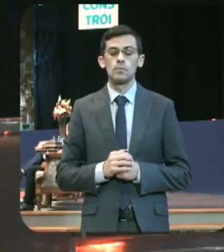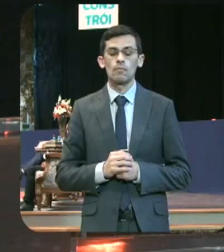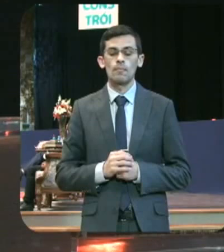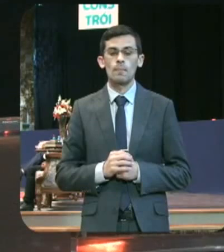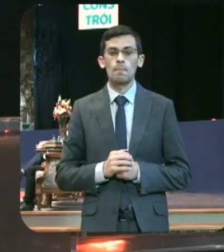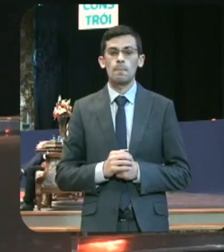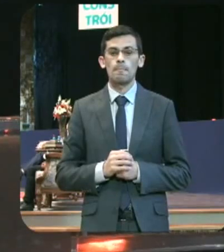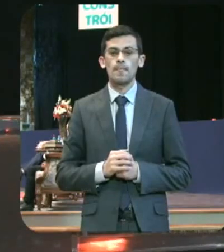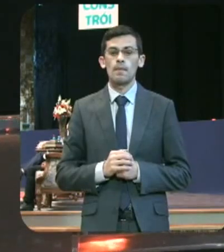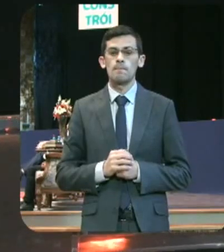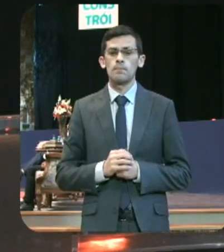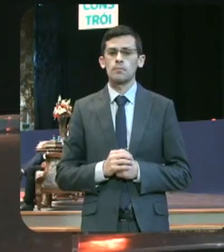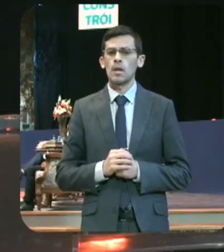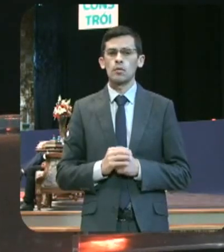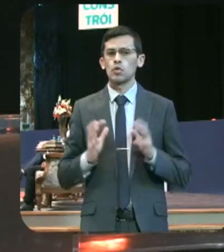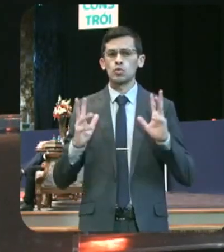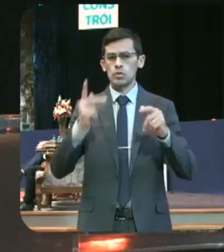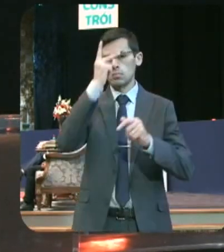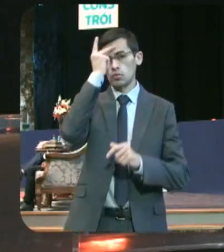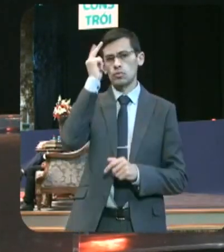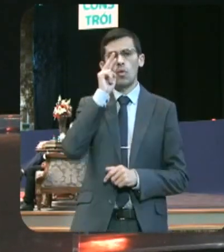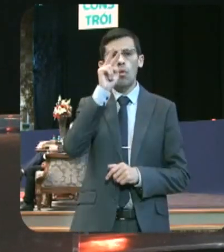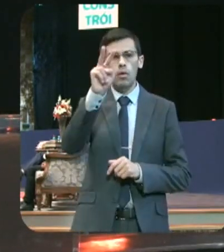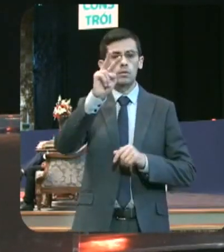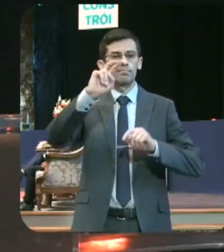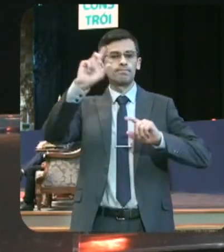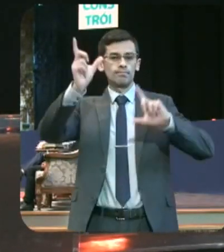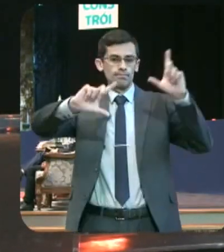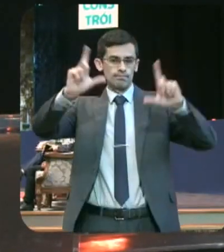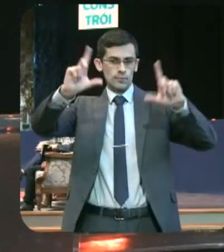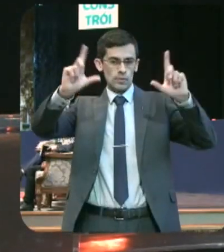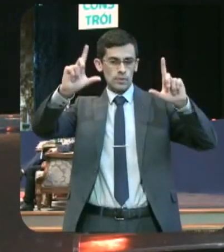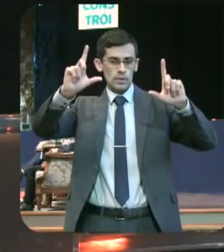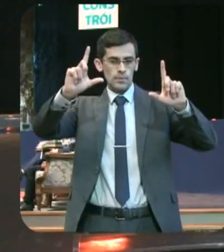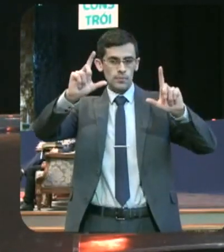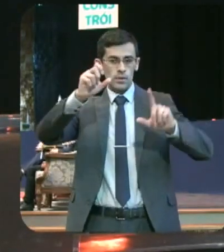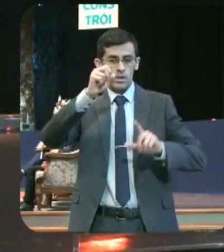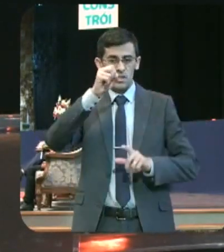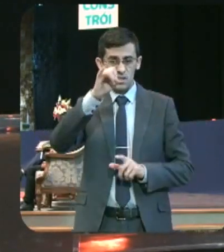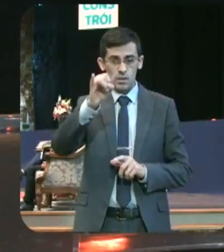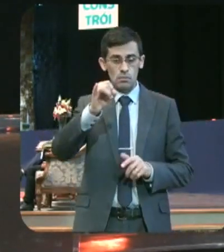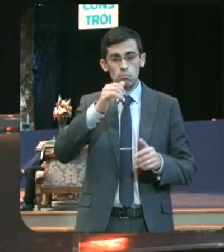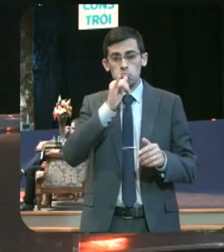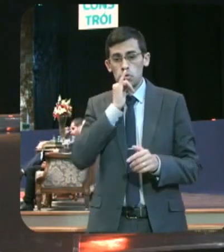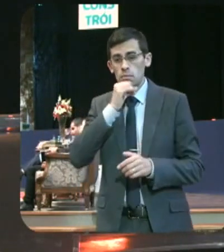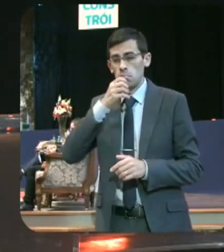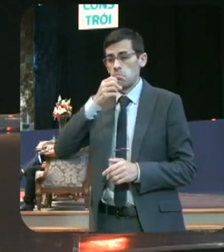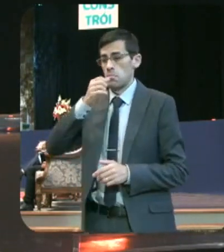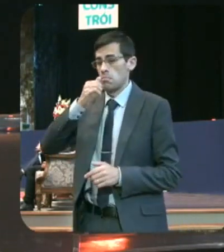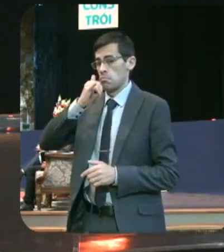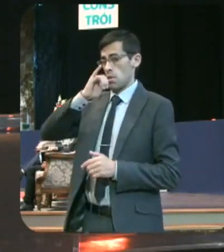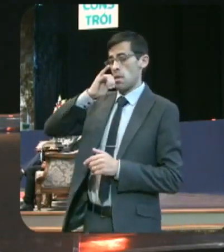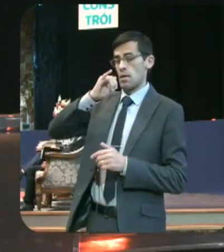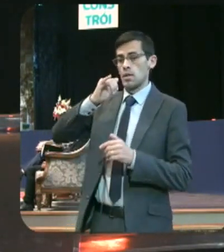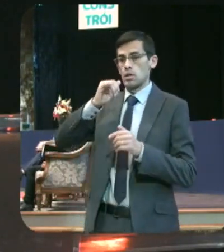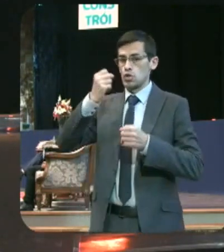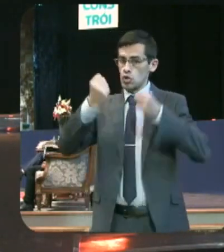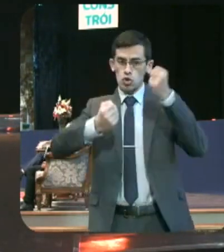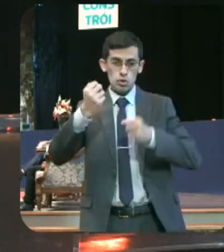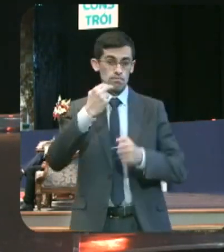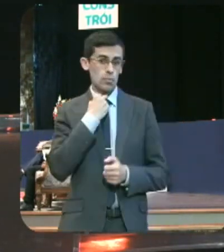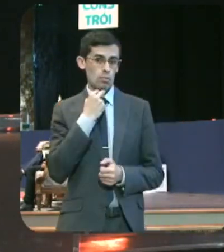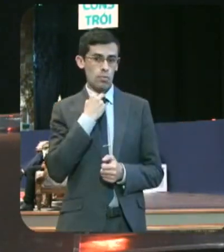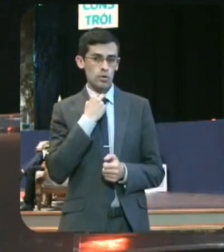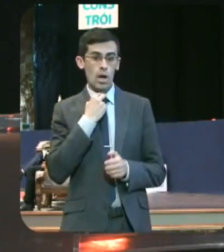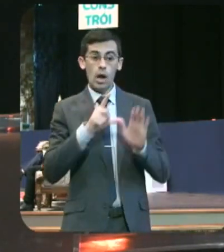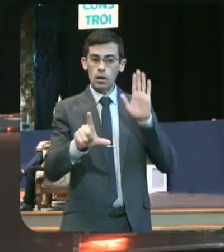Todo mundo escuta isso na televisão, né? Se você beber, não dirige. Não é isso que está lá?